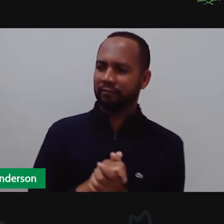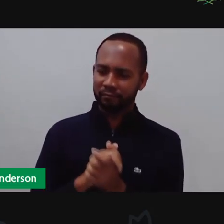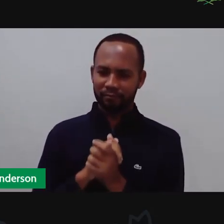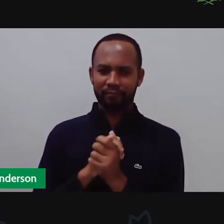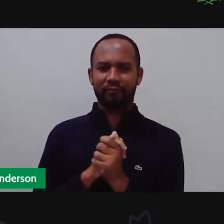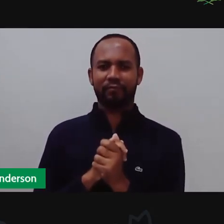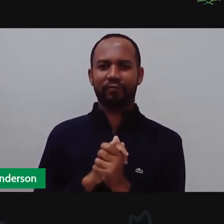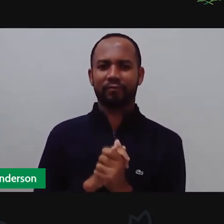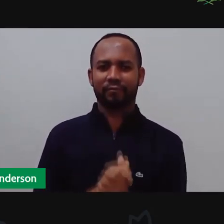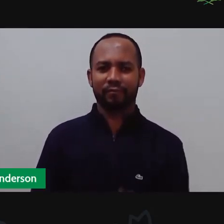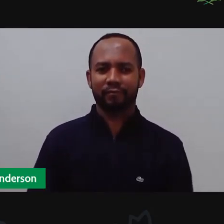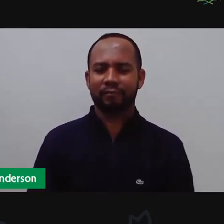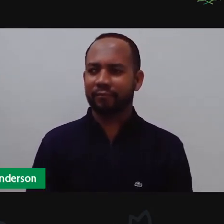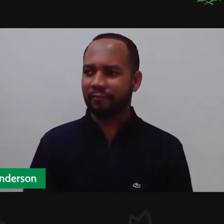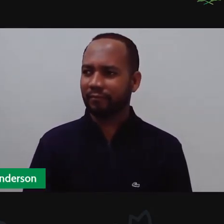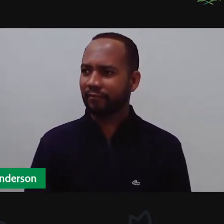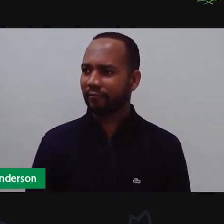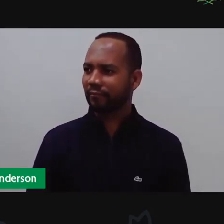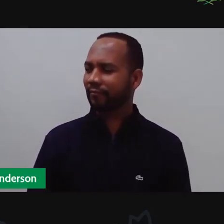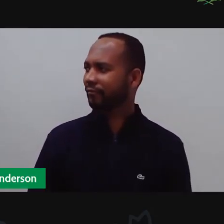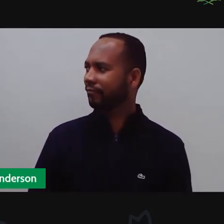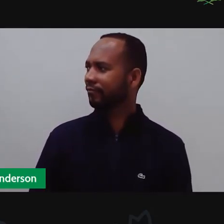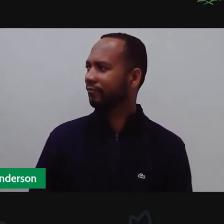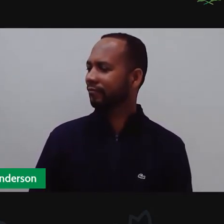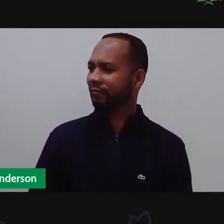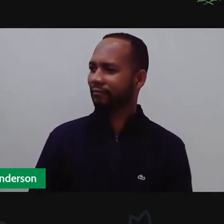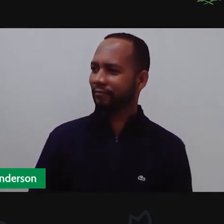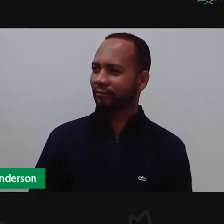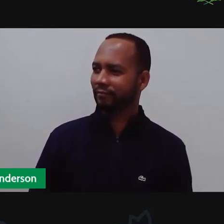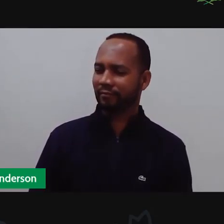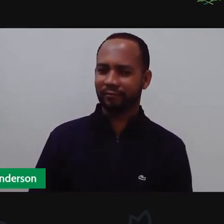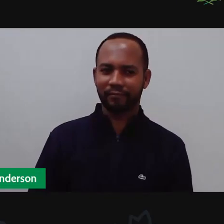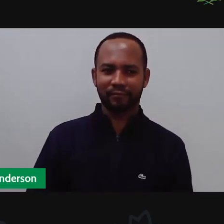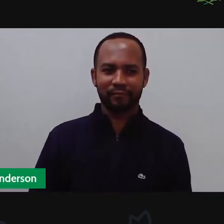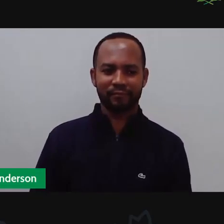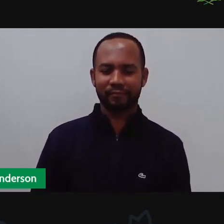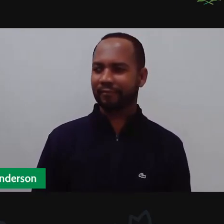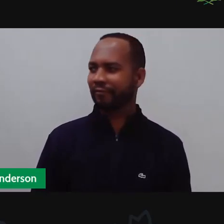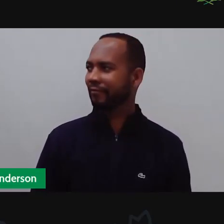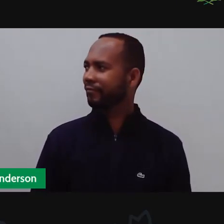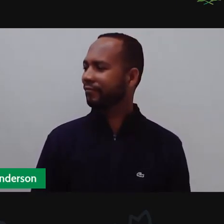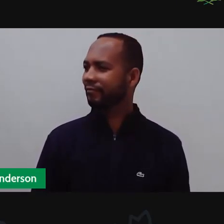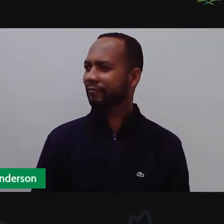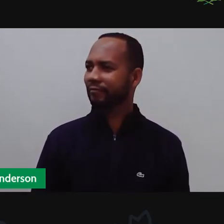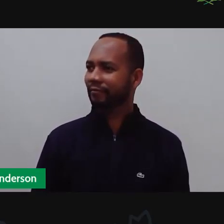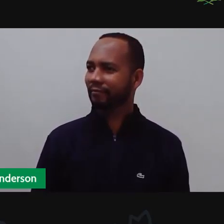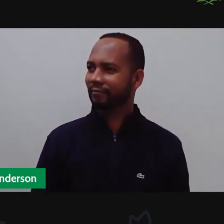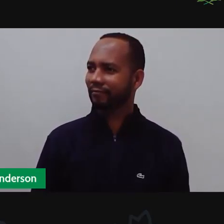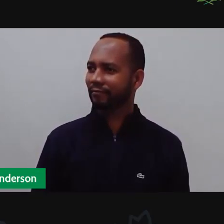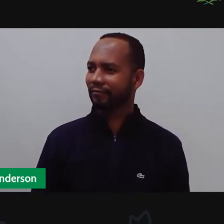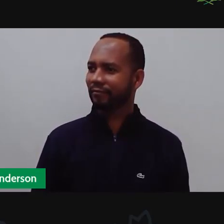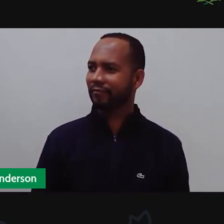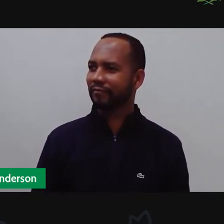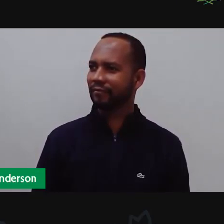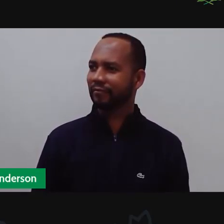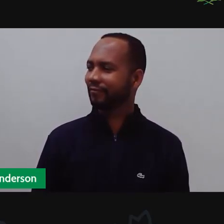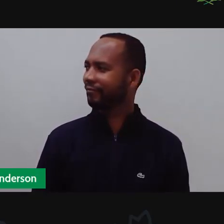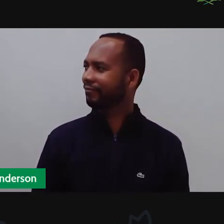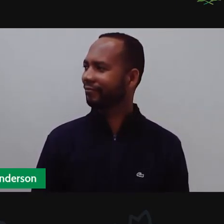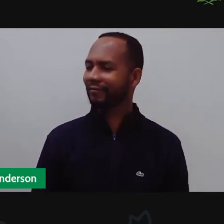tem guardanapo aí na caixa. Temos guardanapo, aqui a gente tem de tudo, gente, no nosso estúdio, sabe? Tudo bem pensado pra vocês, pra gente sempre ter o